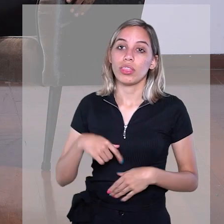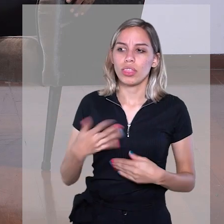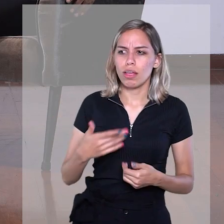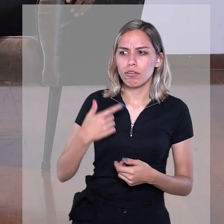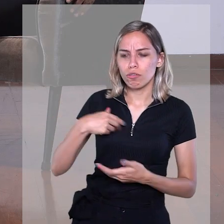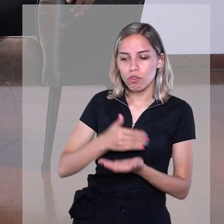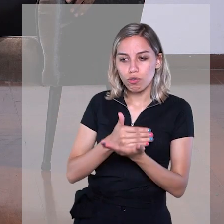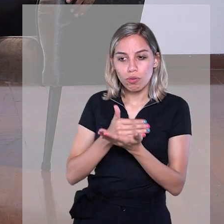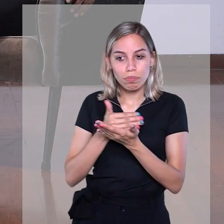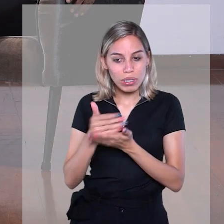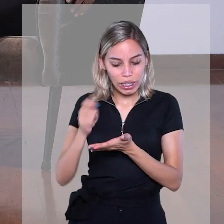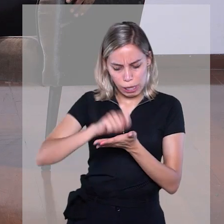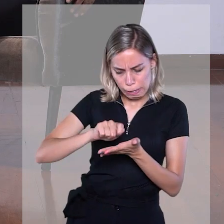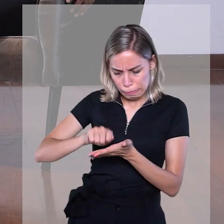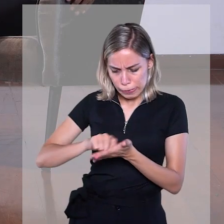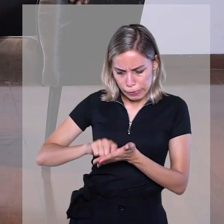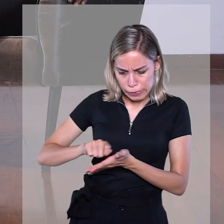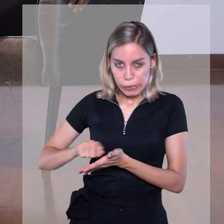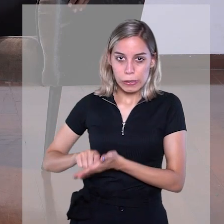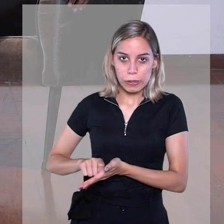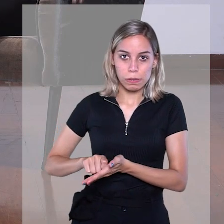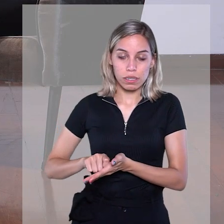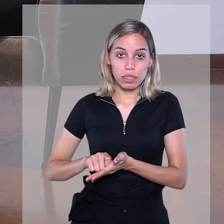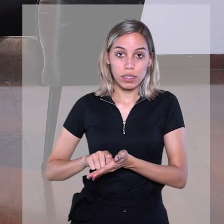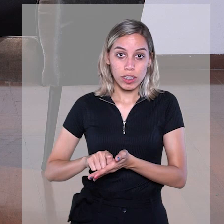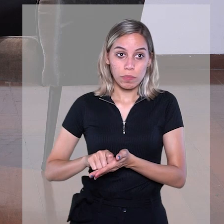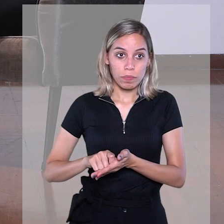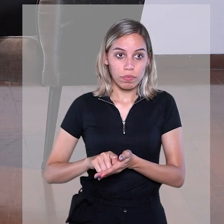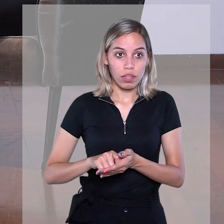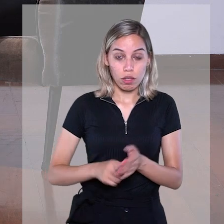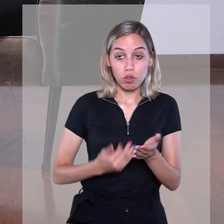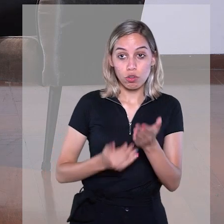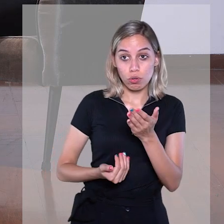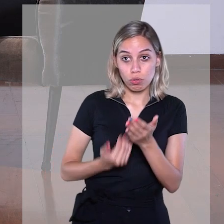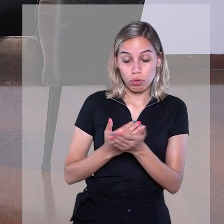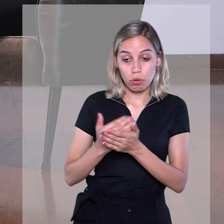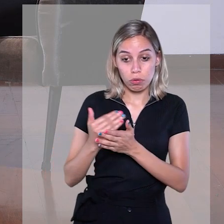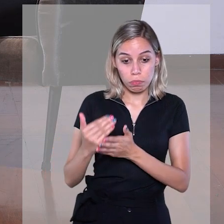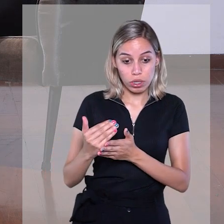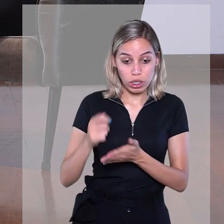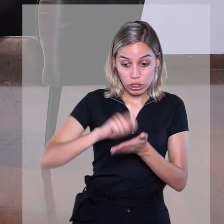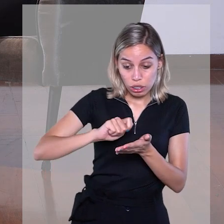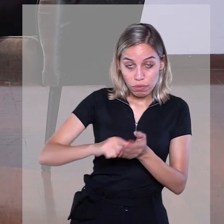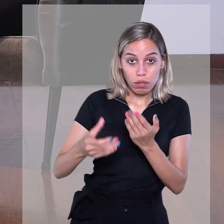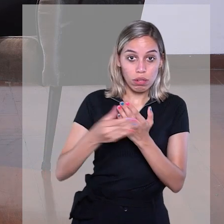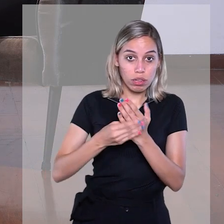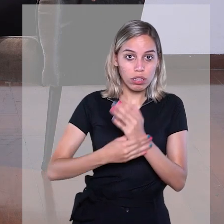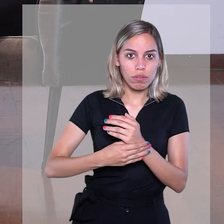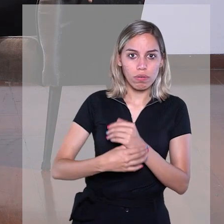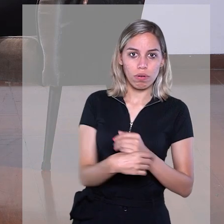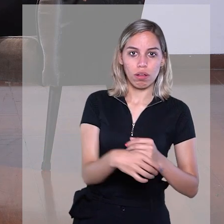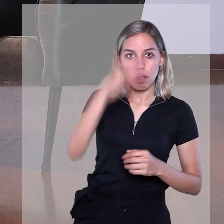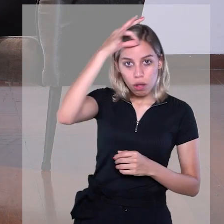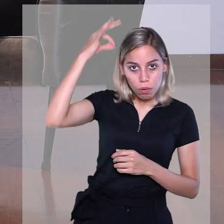rascunhar as primeiras páginas do livro que acabaria tendo o título de Sonhei com o Anjo da Guarda o Resto da Noite. Porque não era esse o